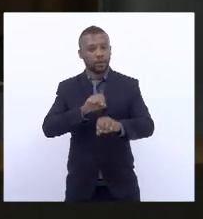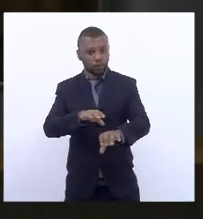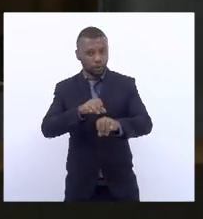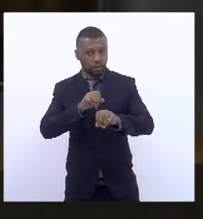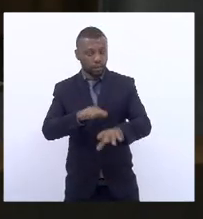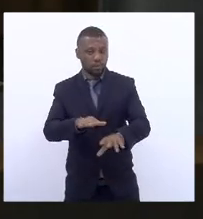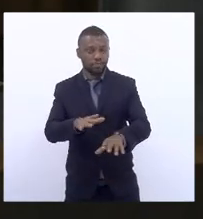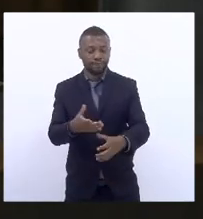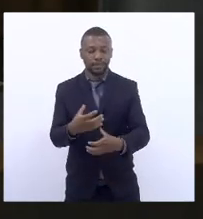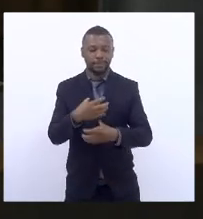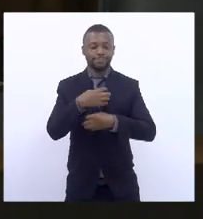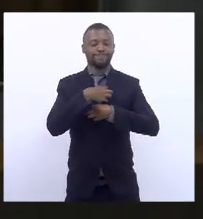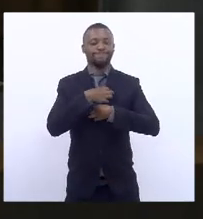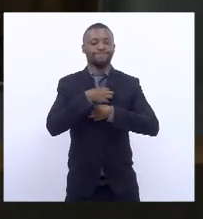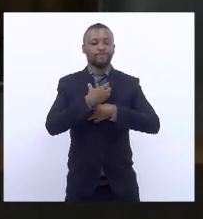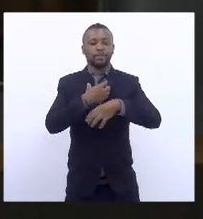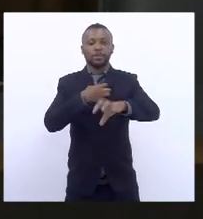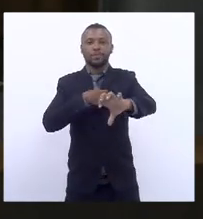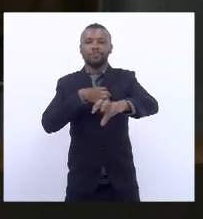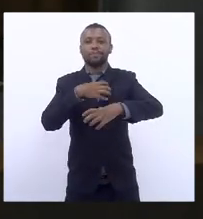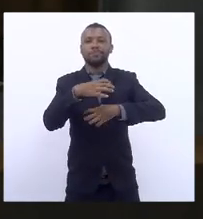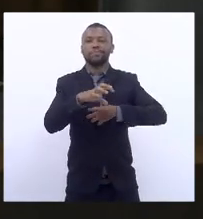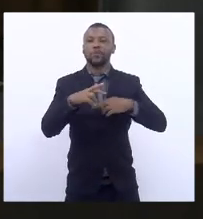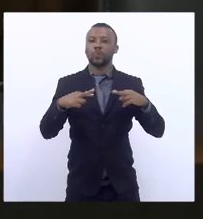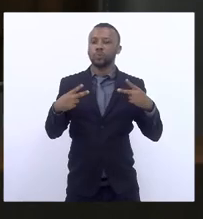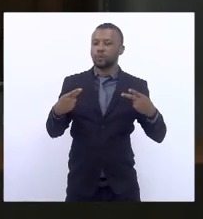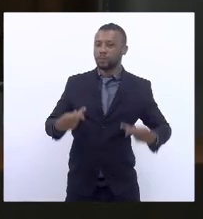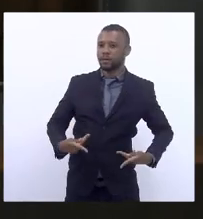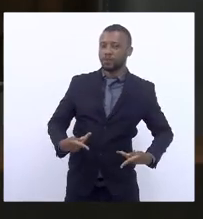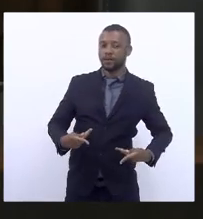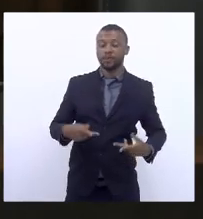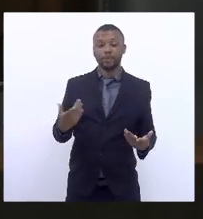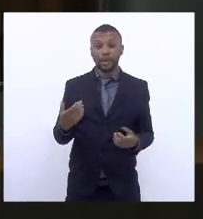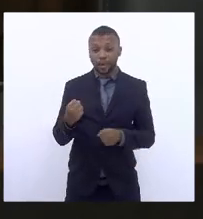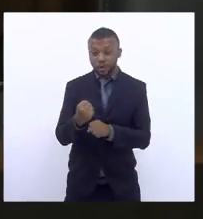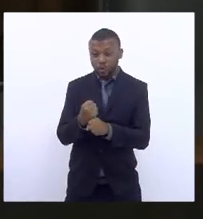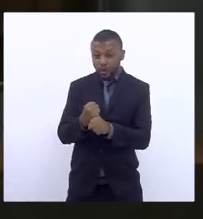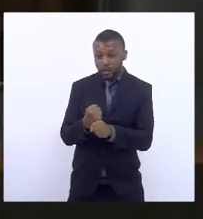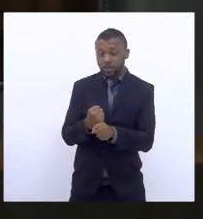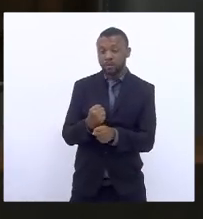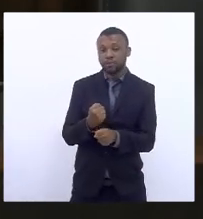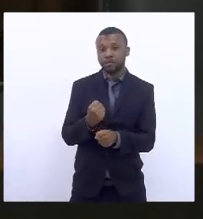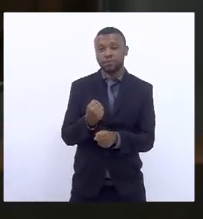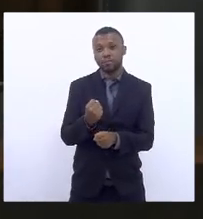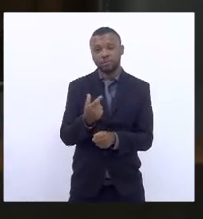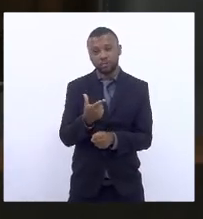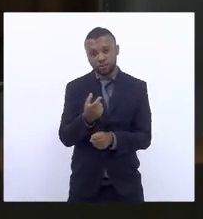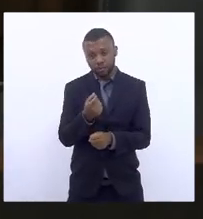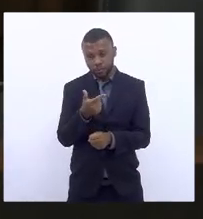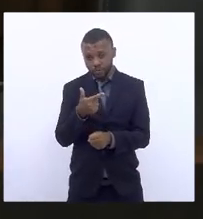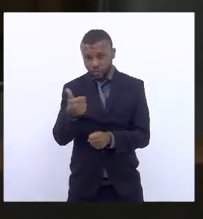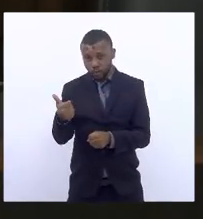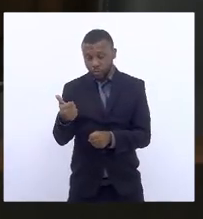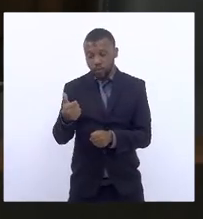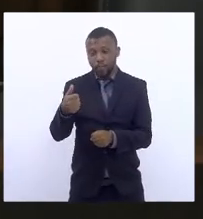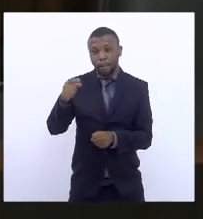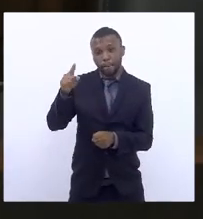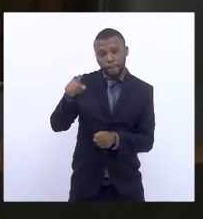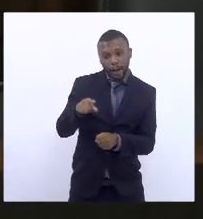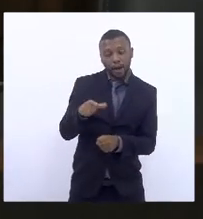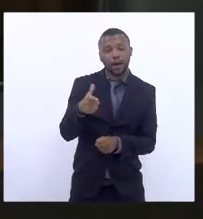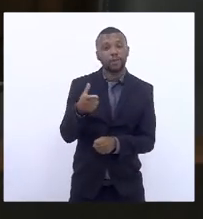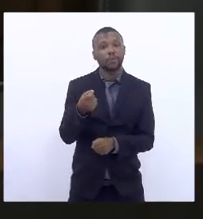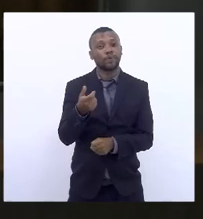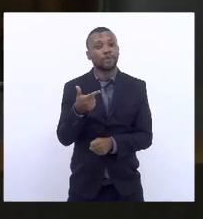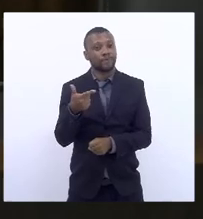nos humaniza. E este ano de 21, e este que nós estamos vivendo de